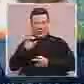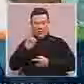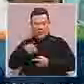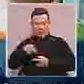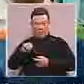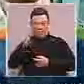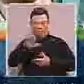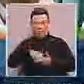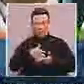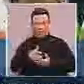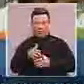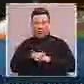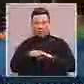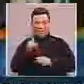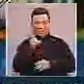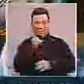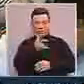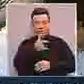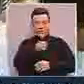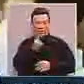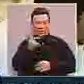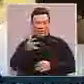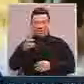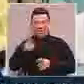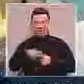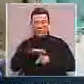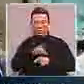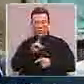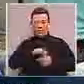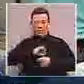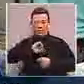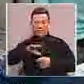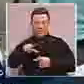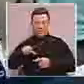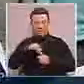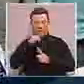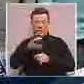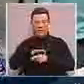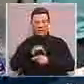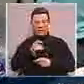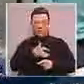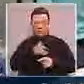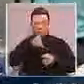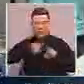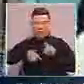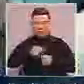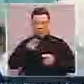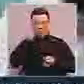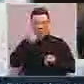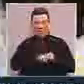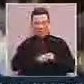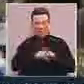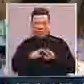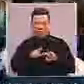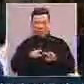OMS, o Plano de Ação 2008-2013 para as doenças não transmissíveis, nomeadamente doença cardiovascular, a diabetes,